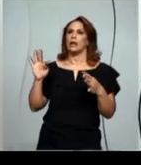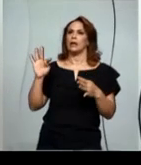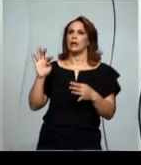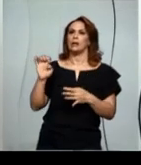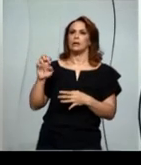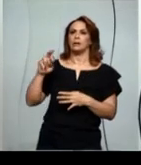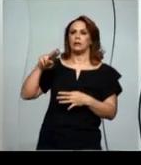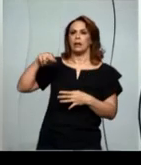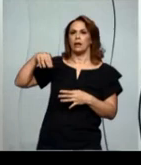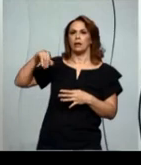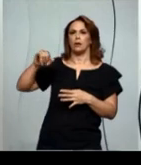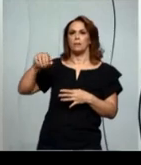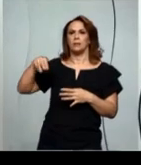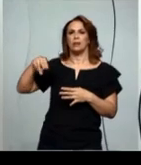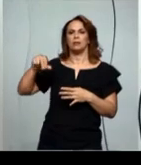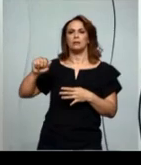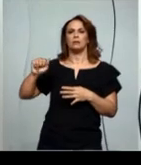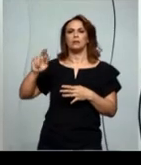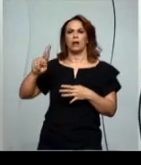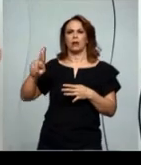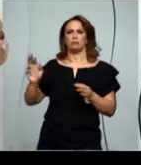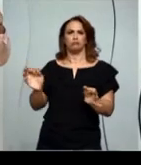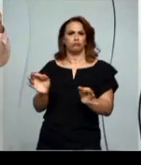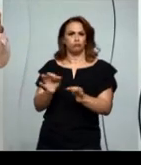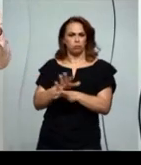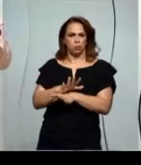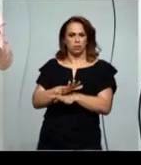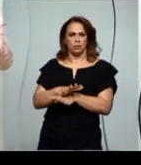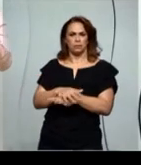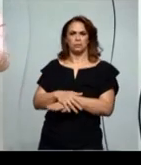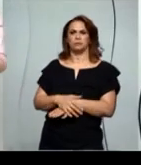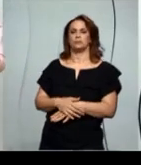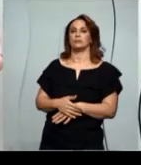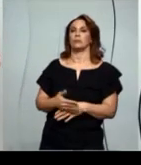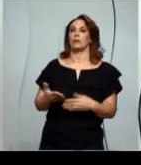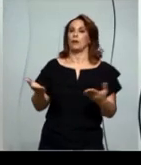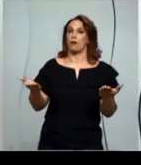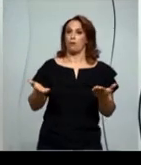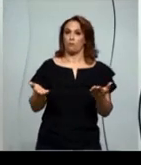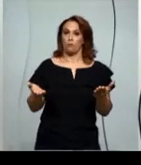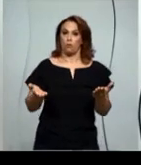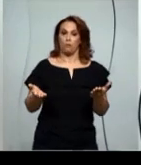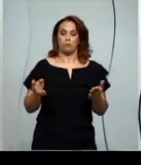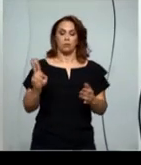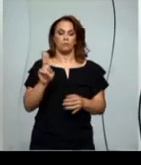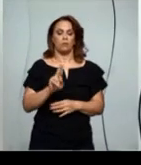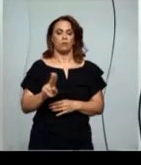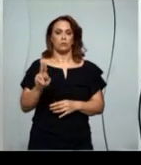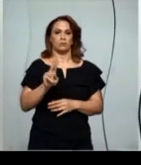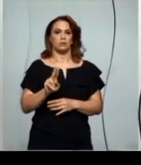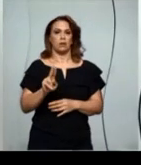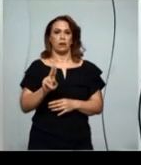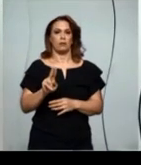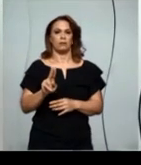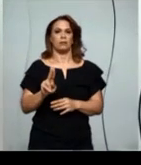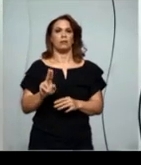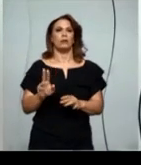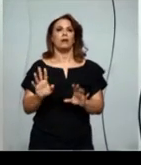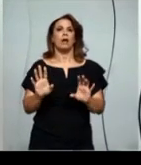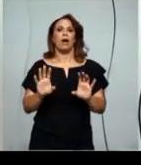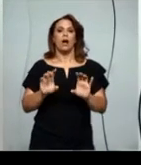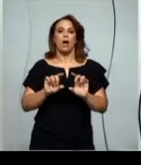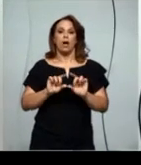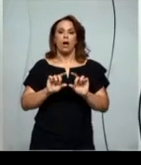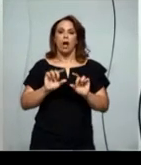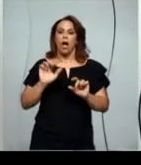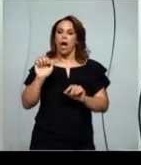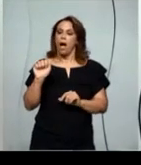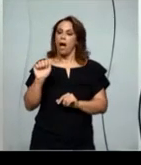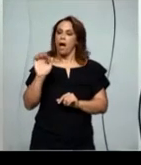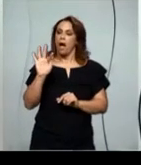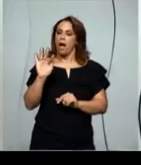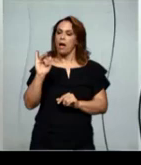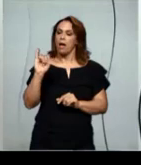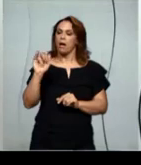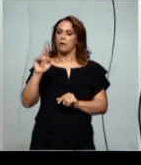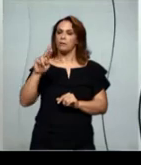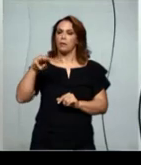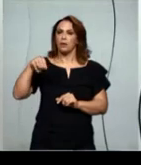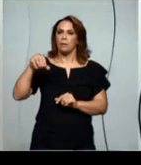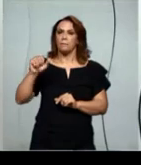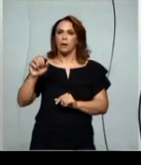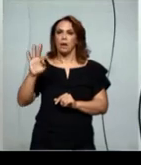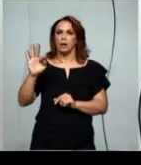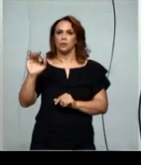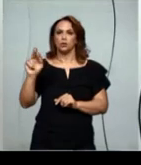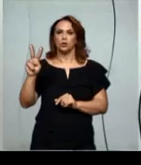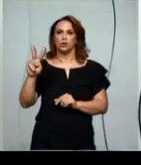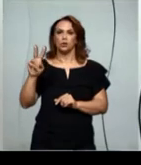Nessa atividade, nós vamos usar apenas a forma afirmativa, tá bem? Então, eu quero que você se lembre o que eu faço com